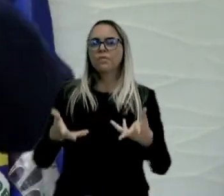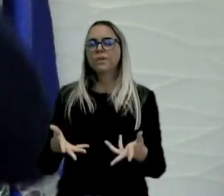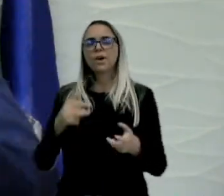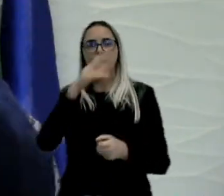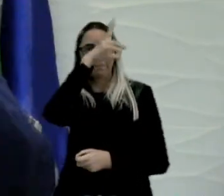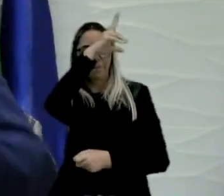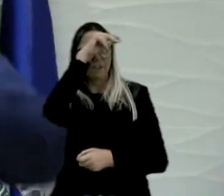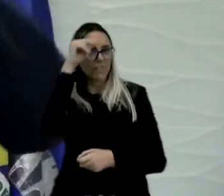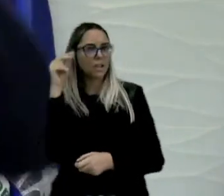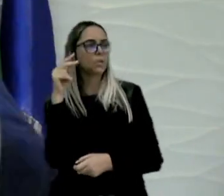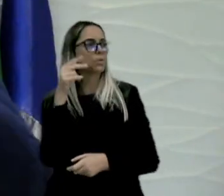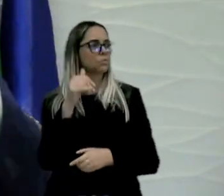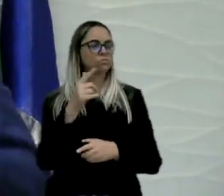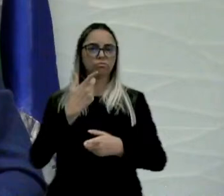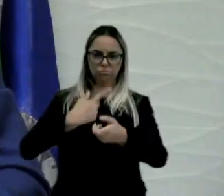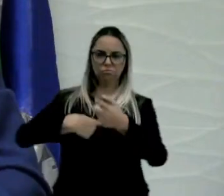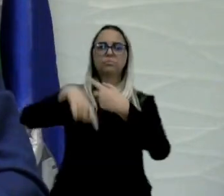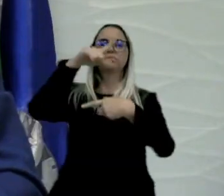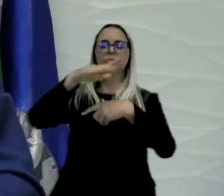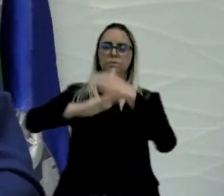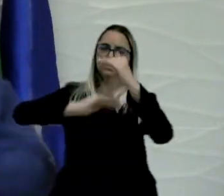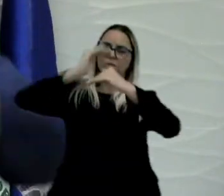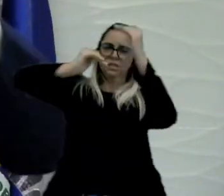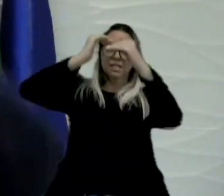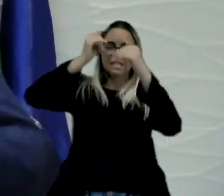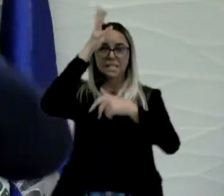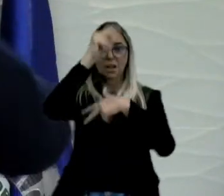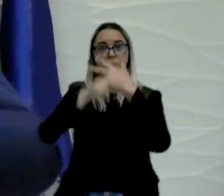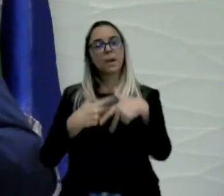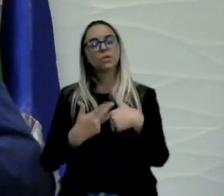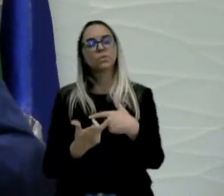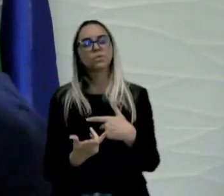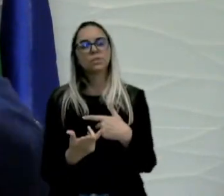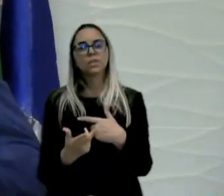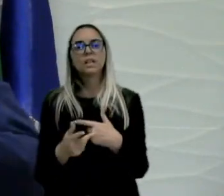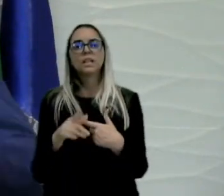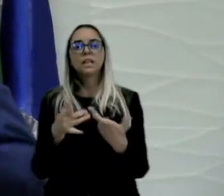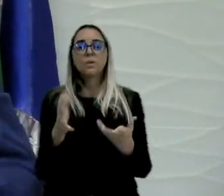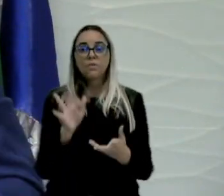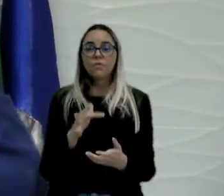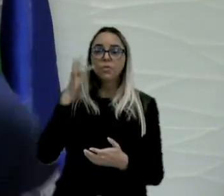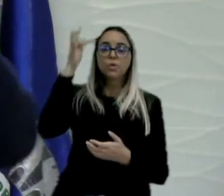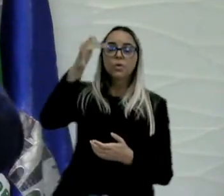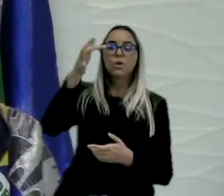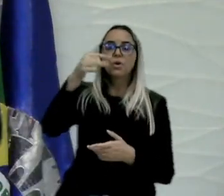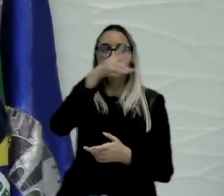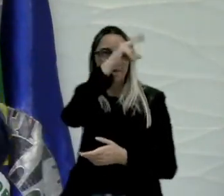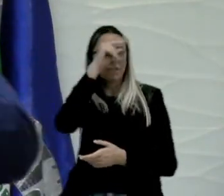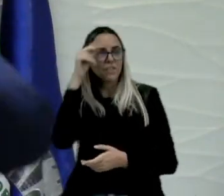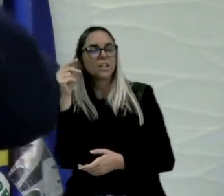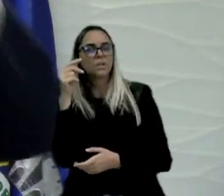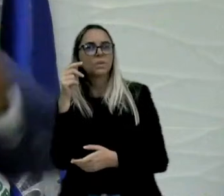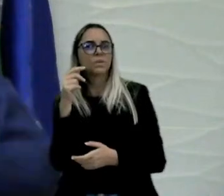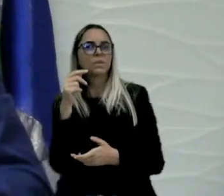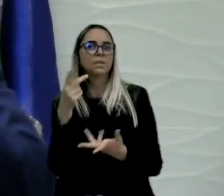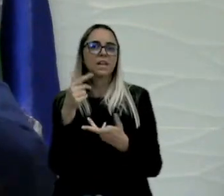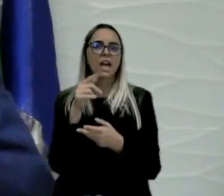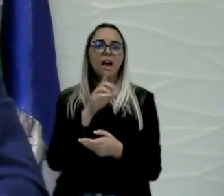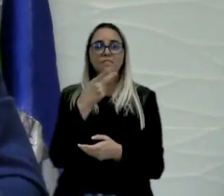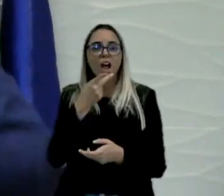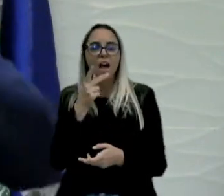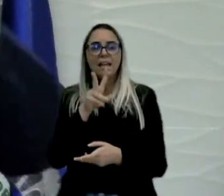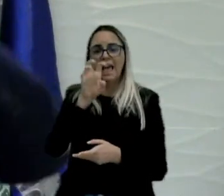reconstruiu som Bento do Una e se esse prefeito esse futuro Prefeito que aí tá dizendo ele vem aí